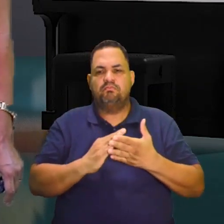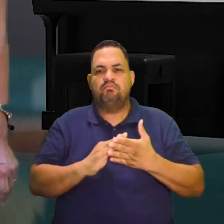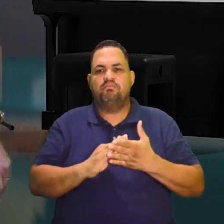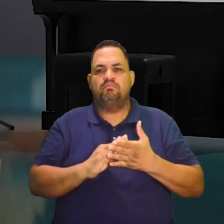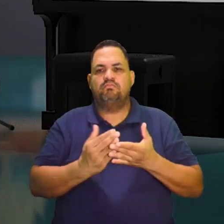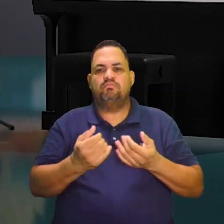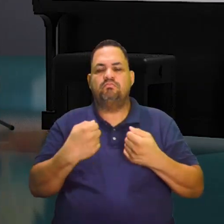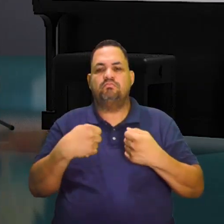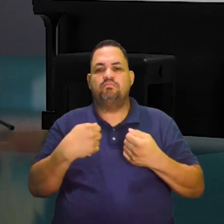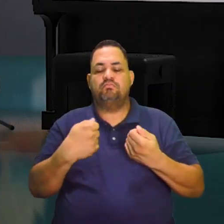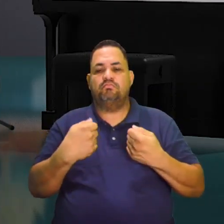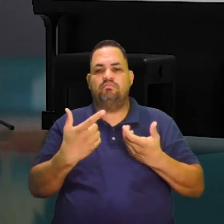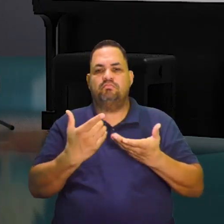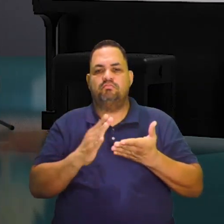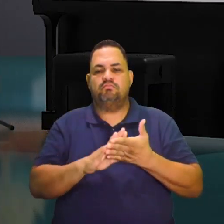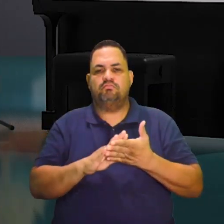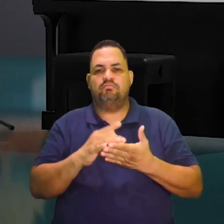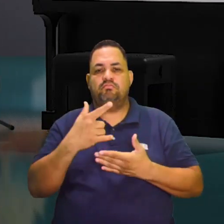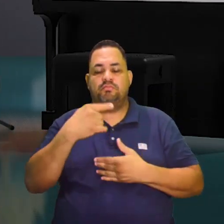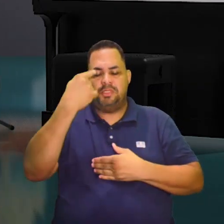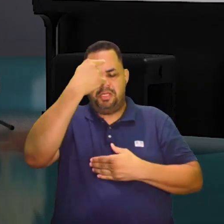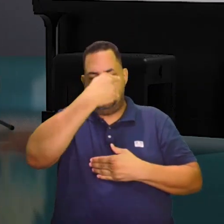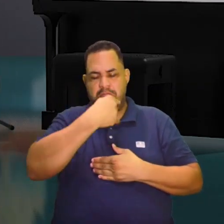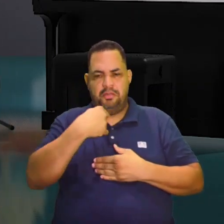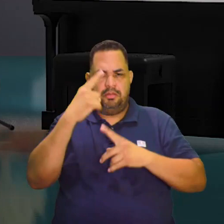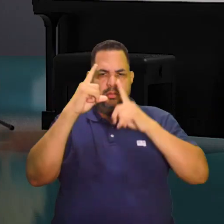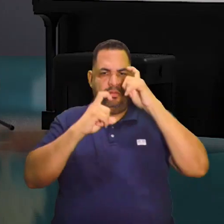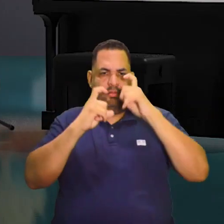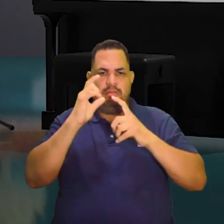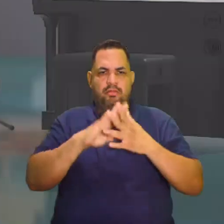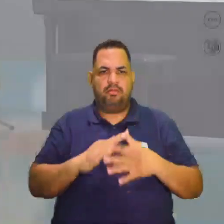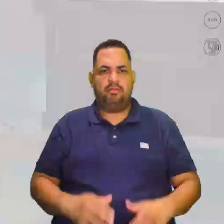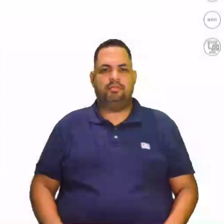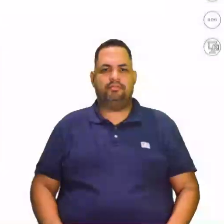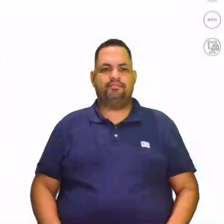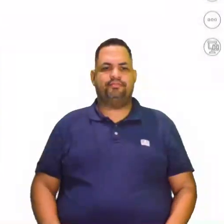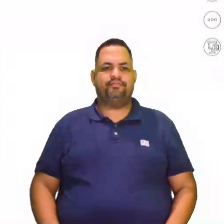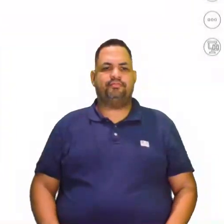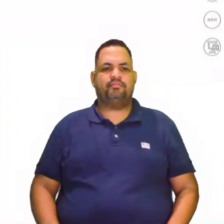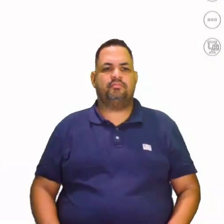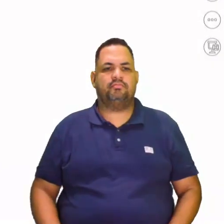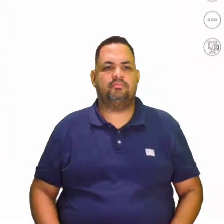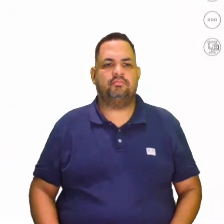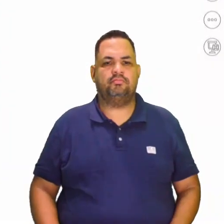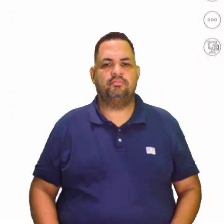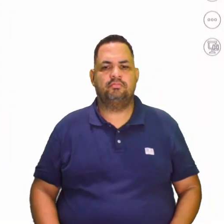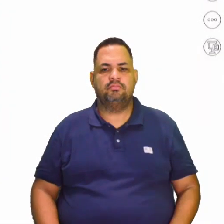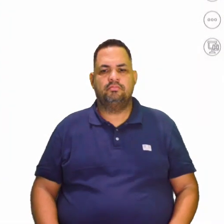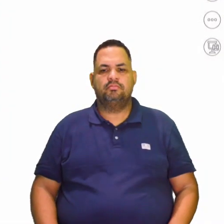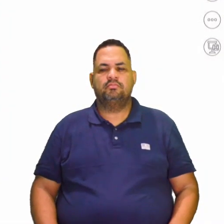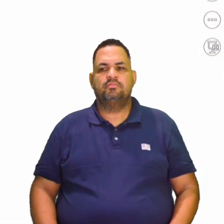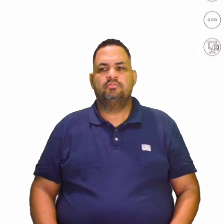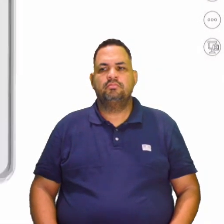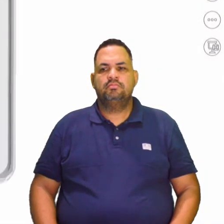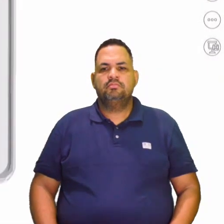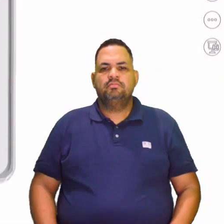expressão facial dos personagens. Vamos lá, vamos para a tela, vamos finalizar